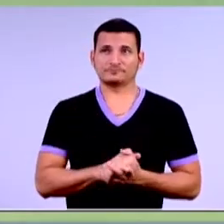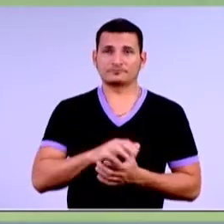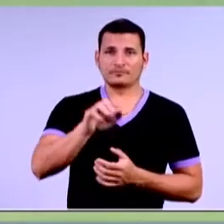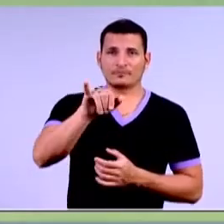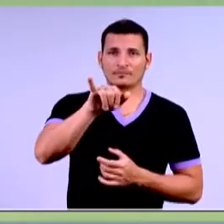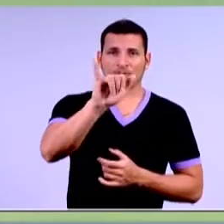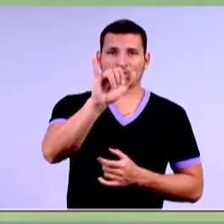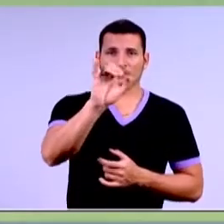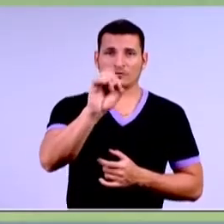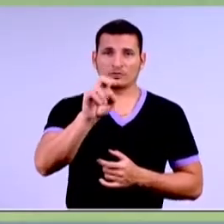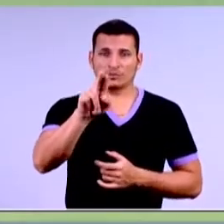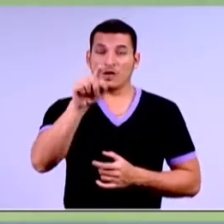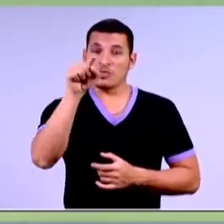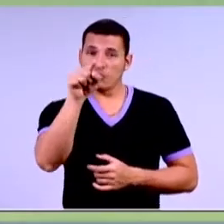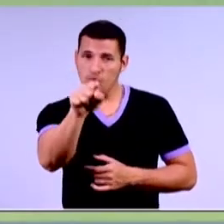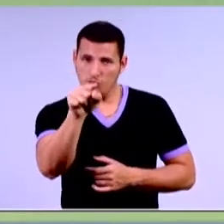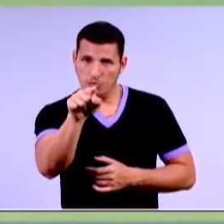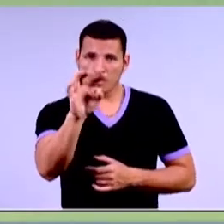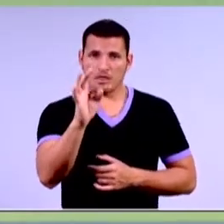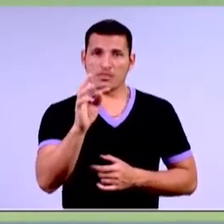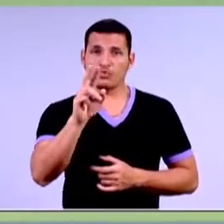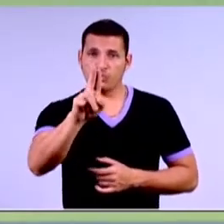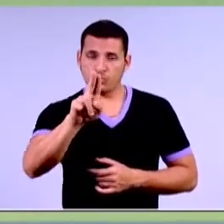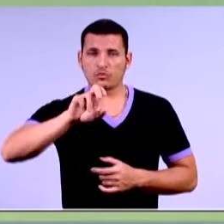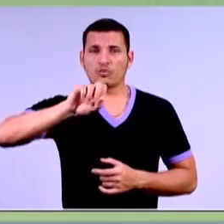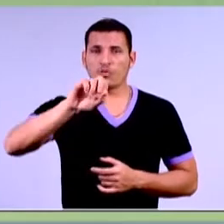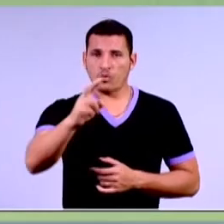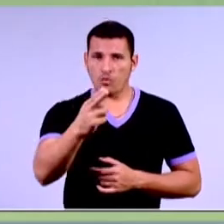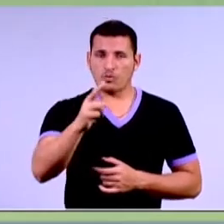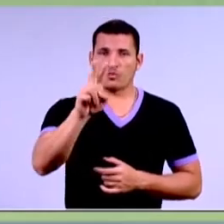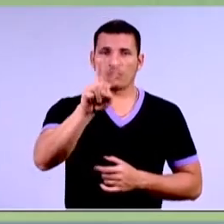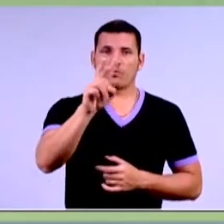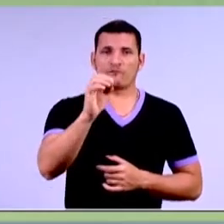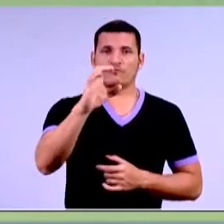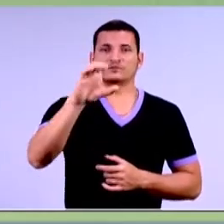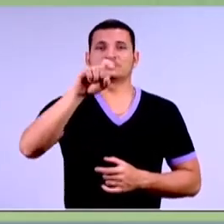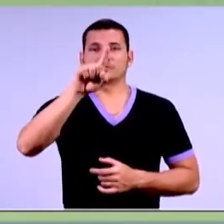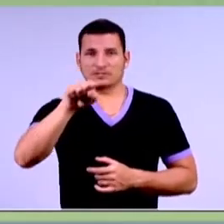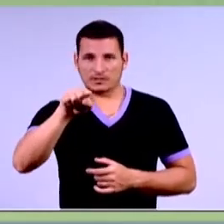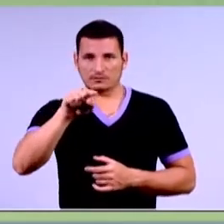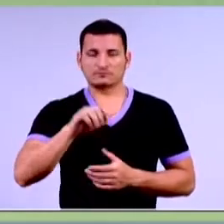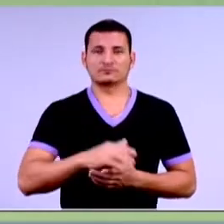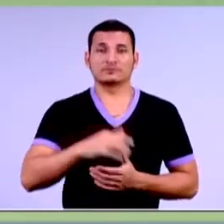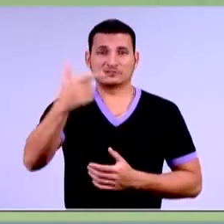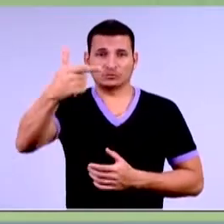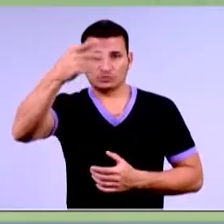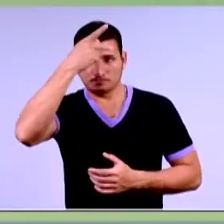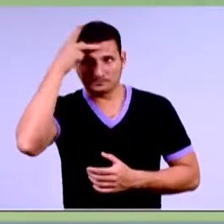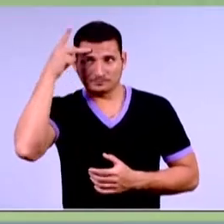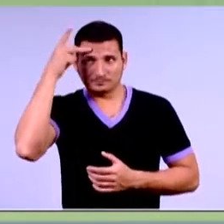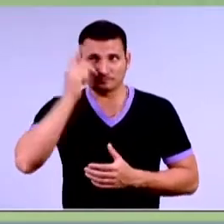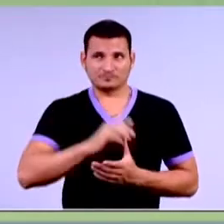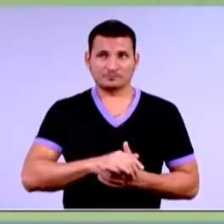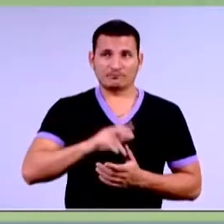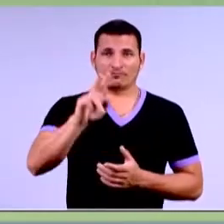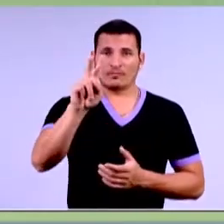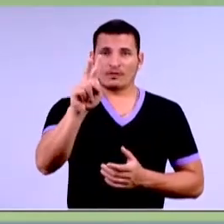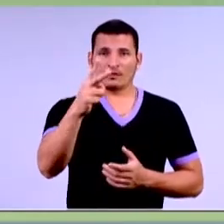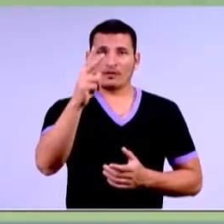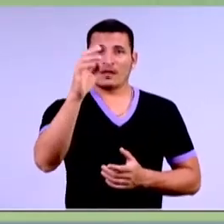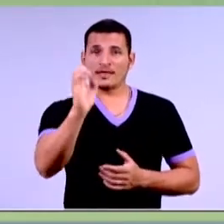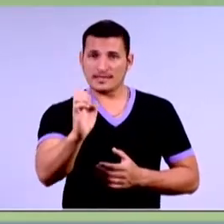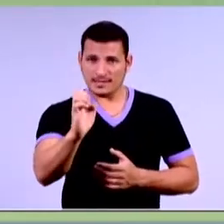quieto ou você a gente usa normalmente você mas corresponde ao tua segunda pessoa i que é o